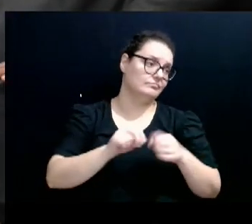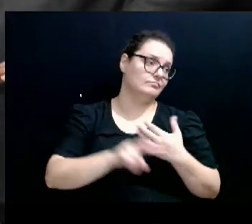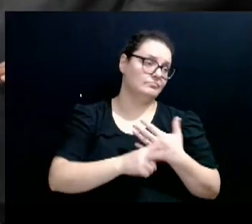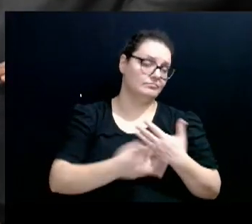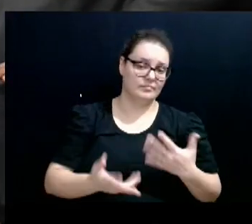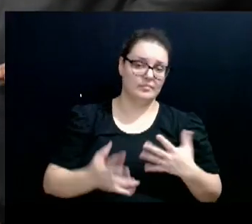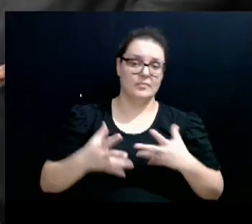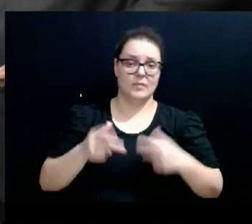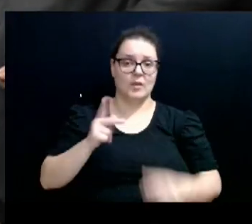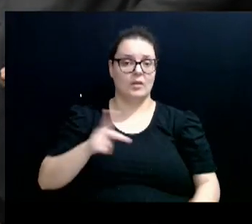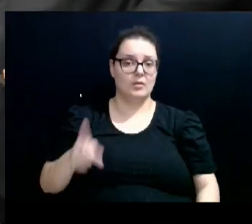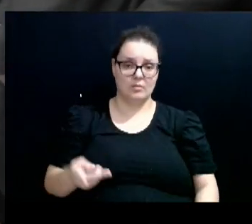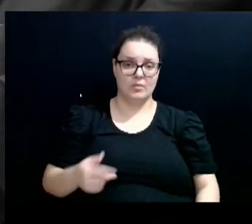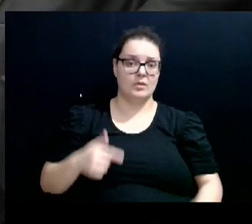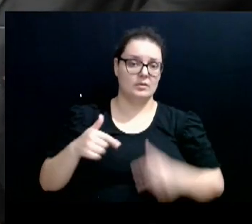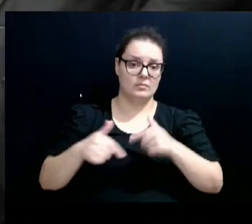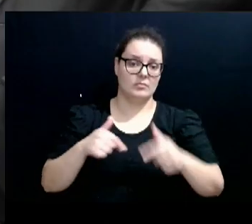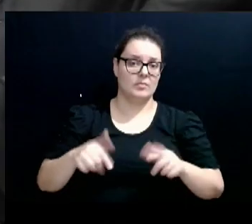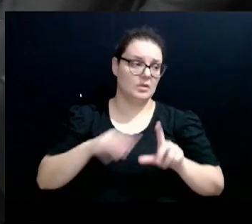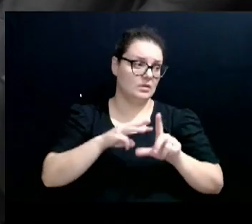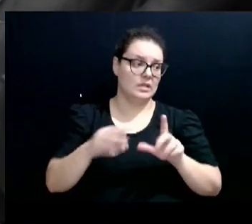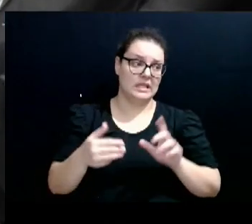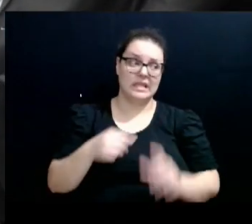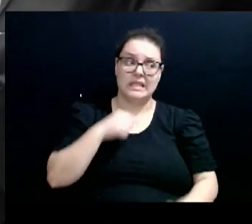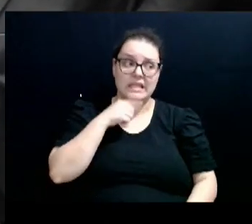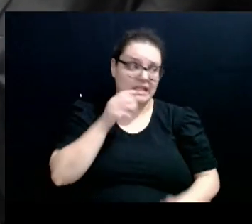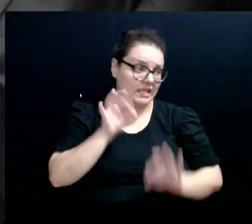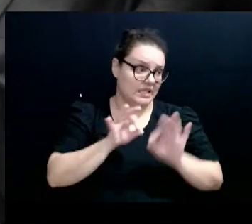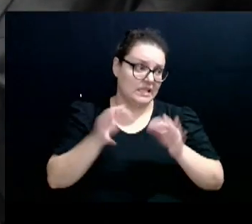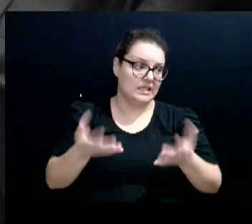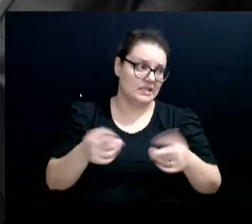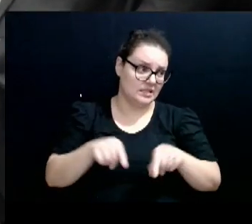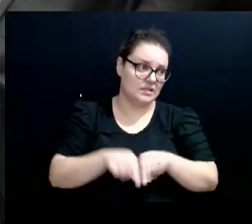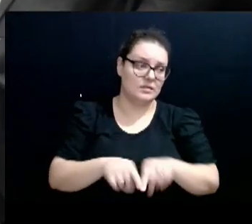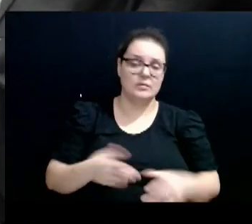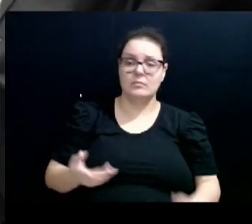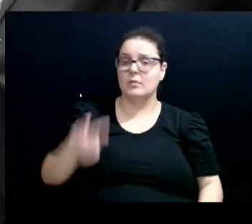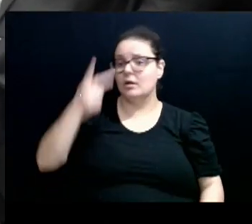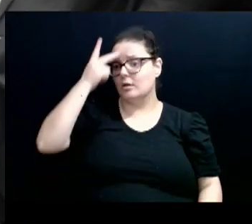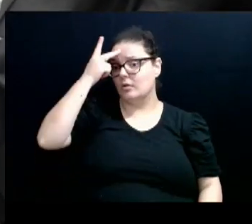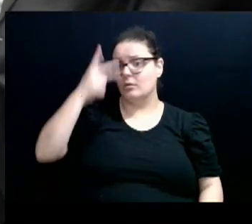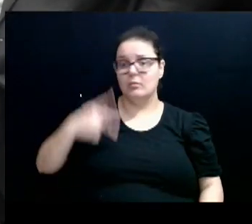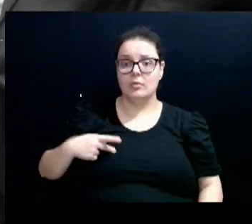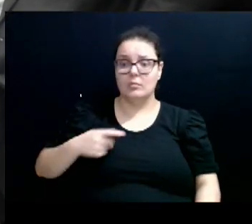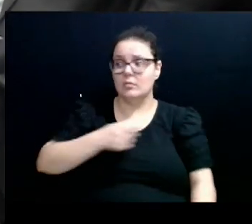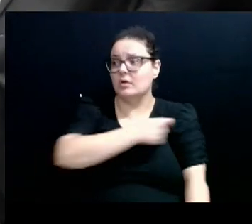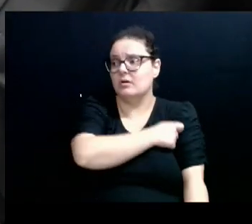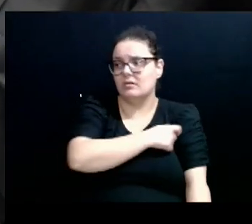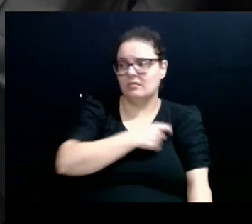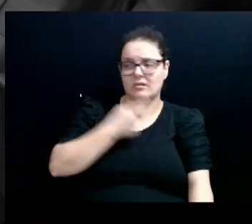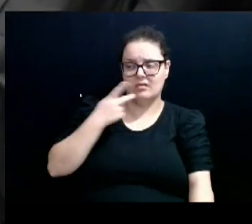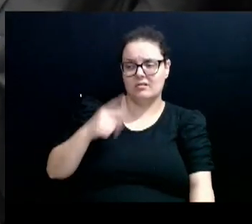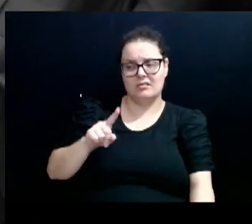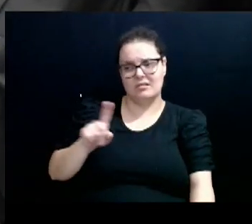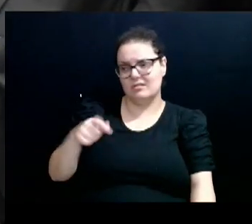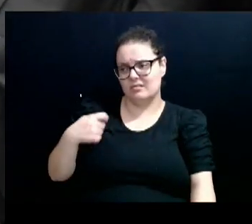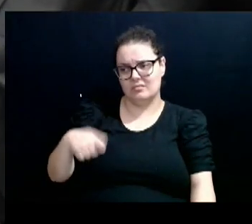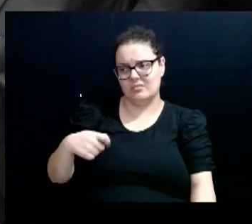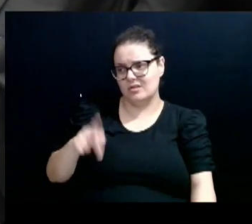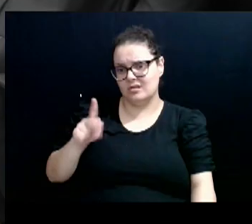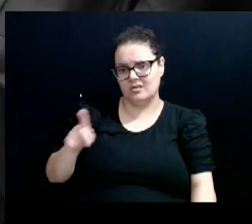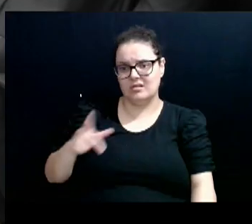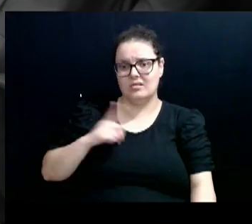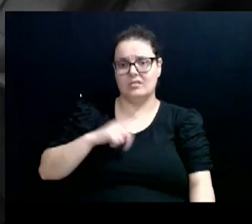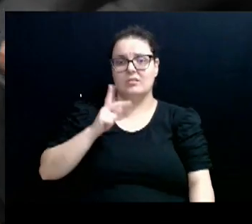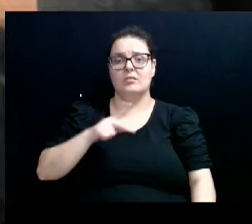com uma plataforma que até então ninguém estava preparado também. Mas o próprio aluno hoje, ele fala, eu não preciso de você. Eu tenho meu professor Google. Eu não